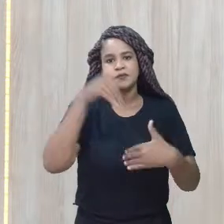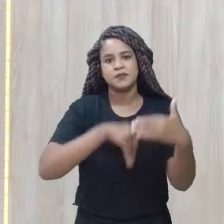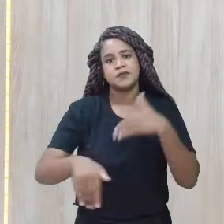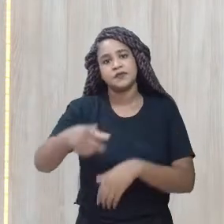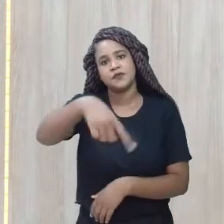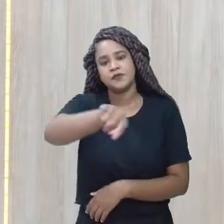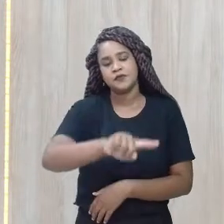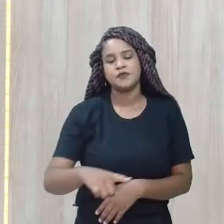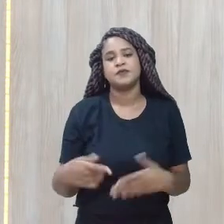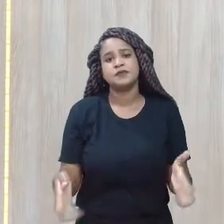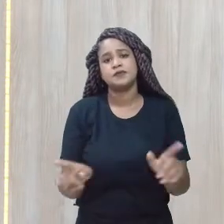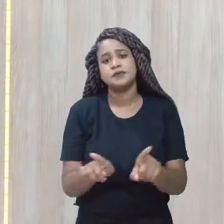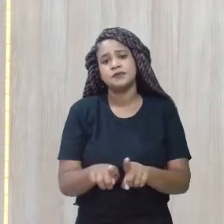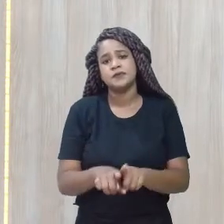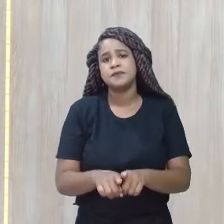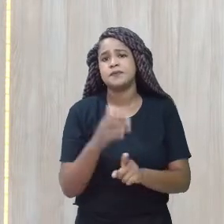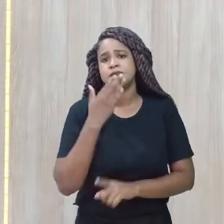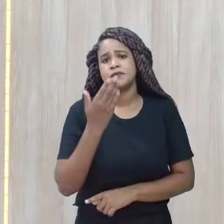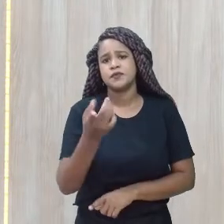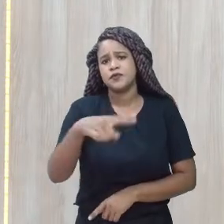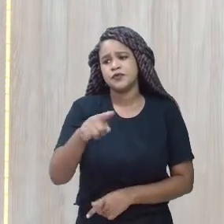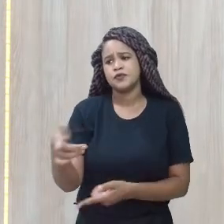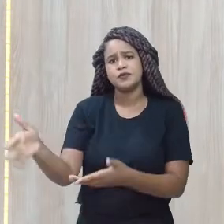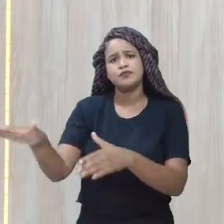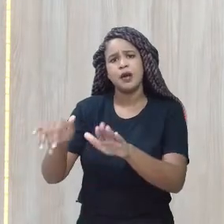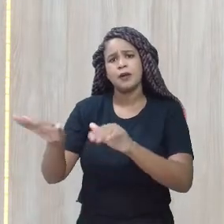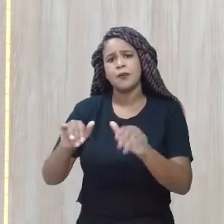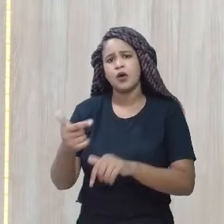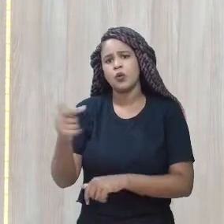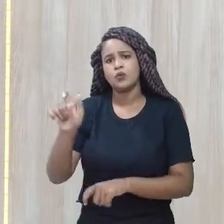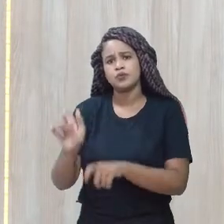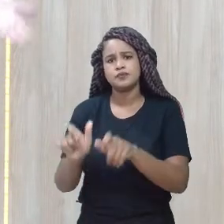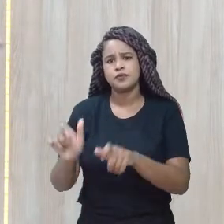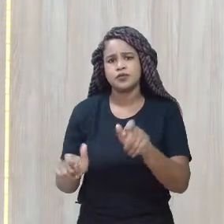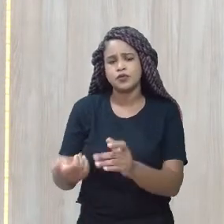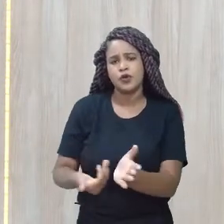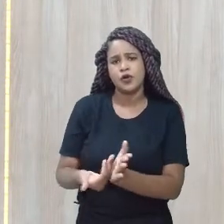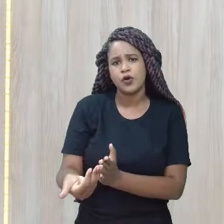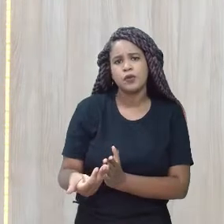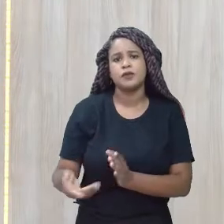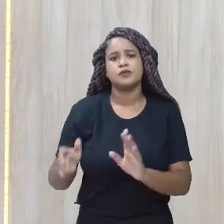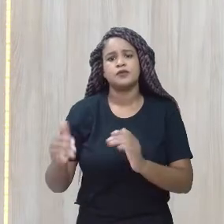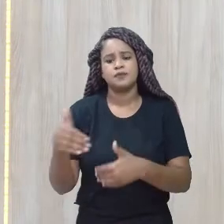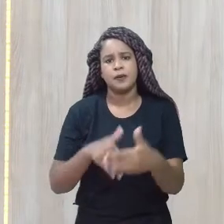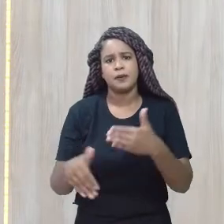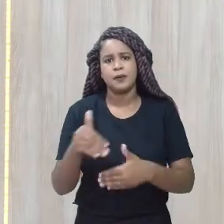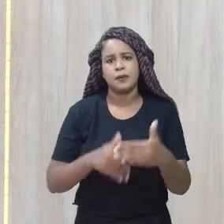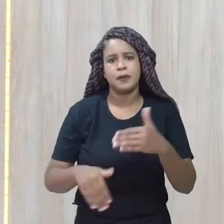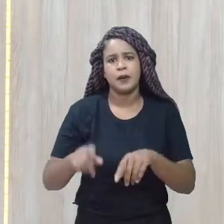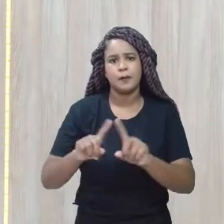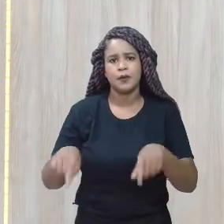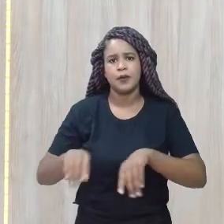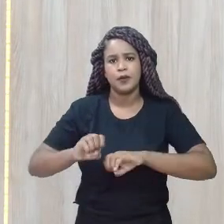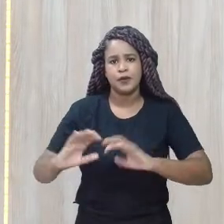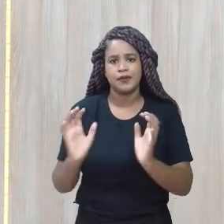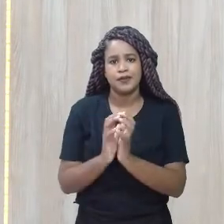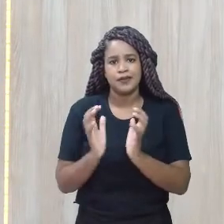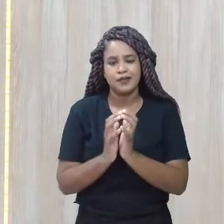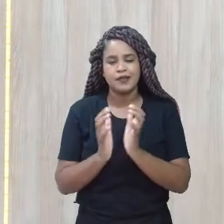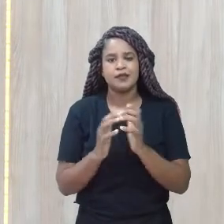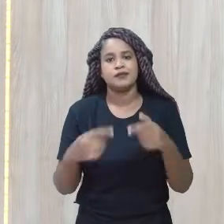de vocês e peço para vocês convidarem outras pessoas aí que estão começando a chegar aqui no Projeto Educa